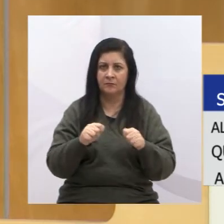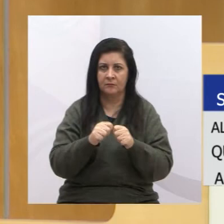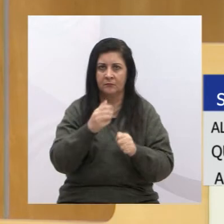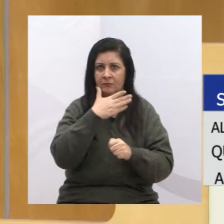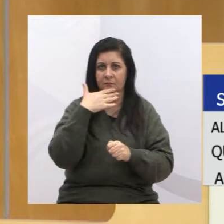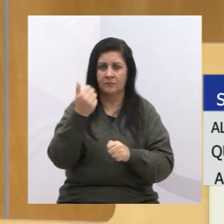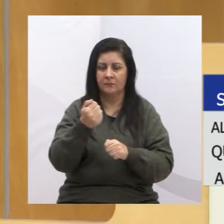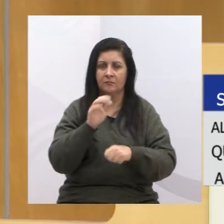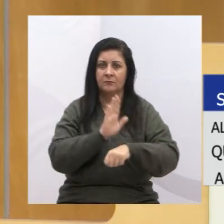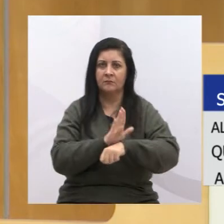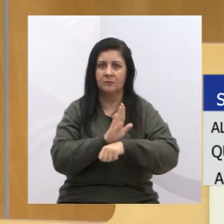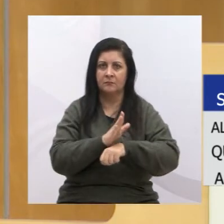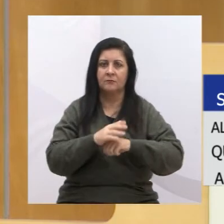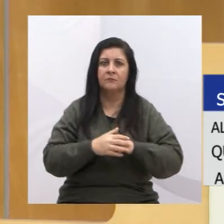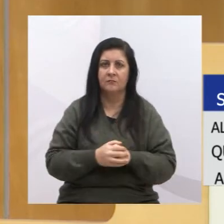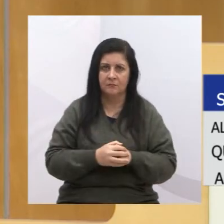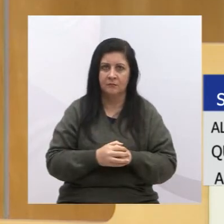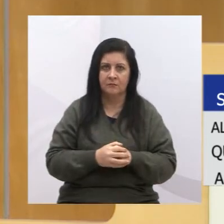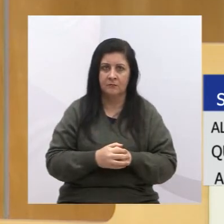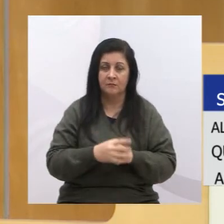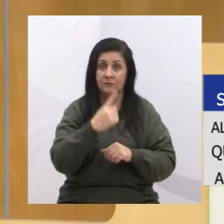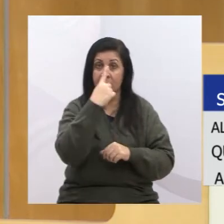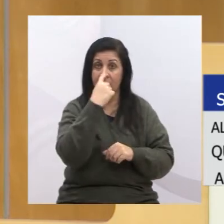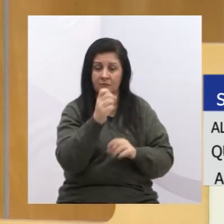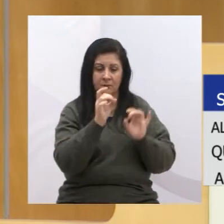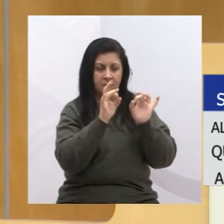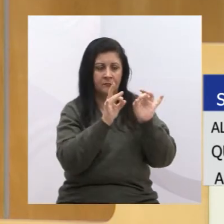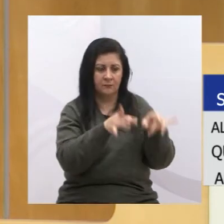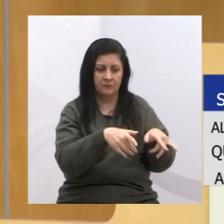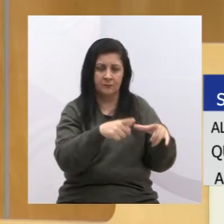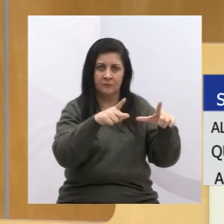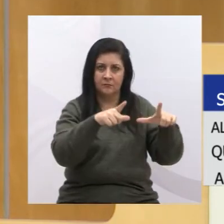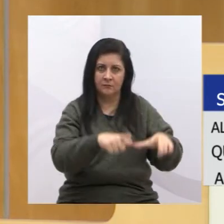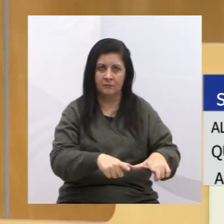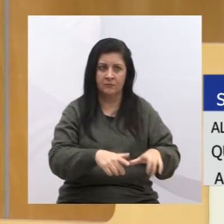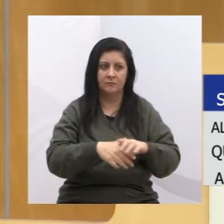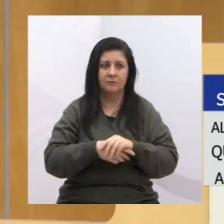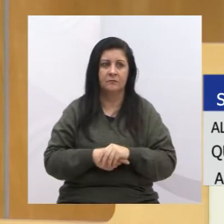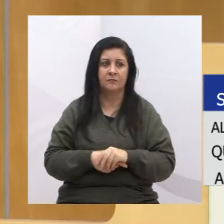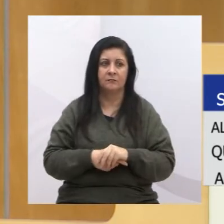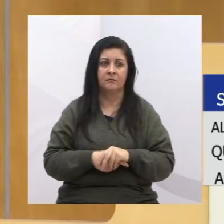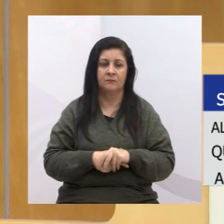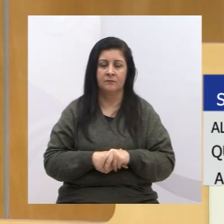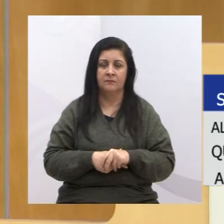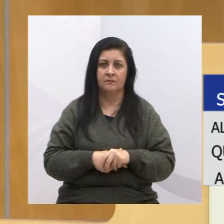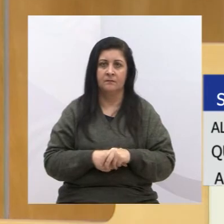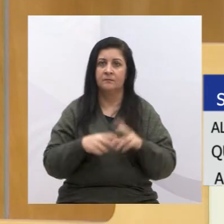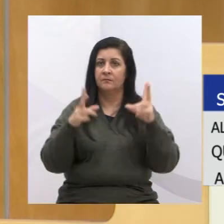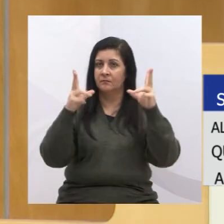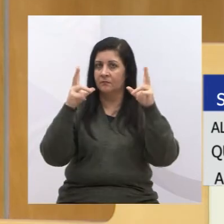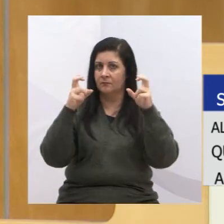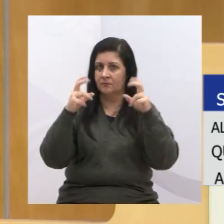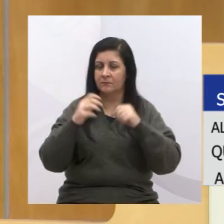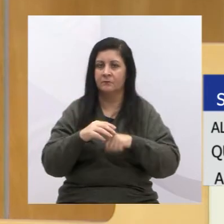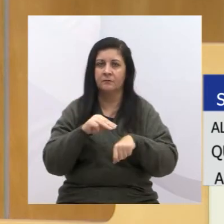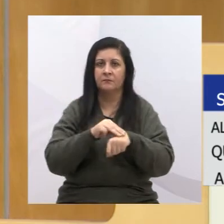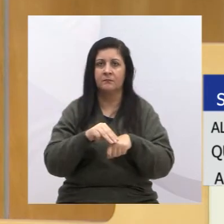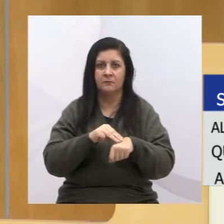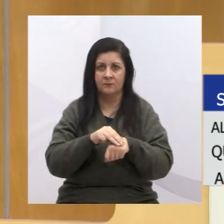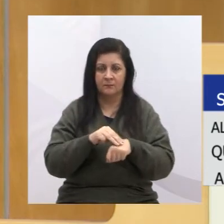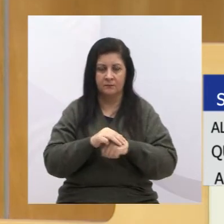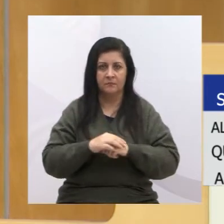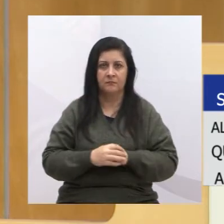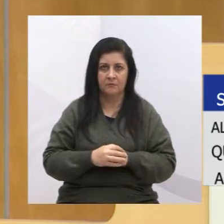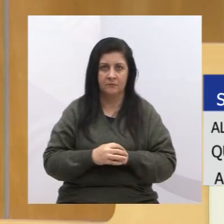e contribuir para o descarte correto dos nossos resíduos. Vejo que as discussões aqui